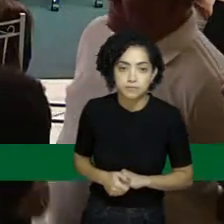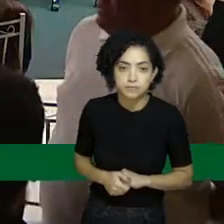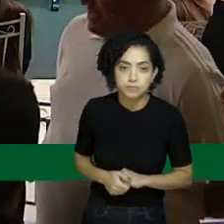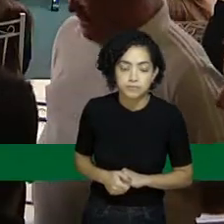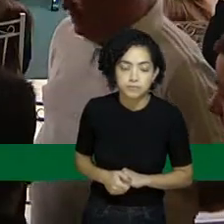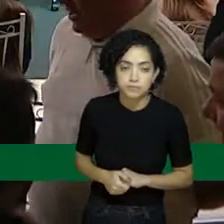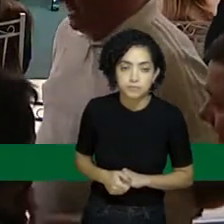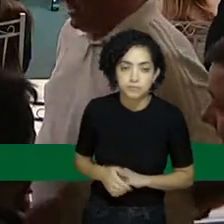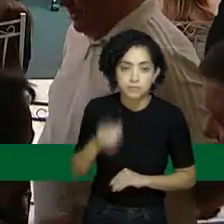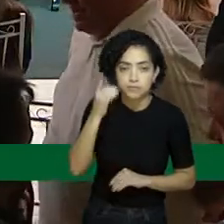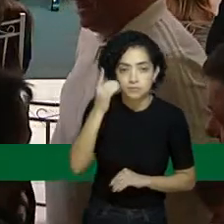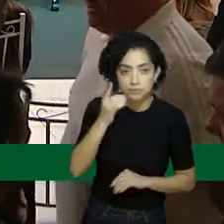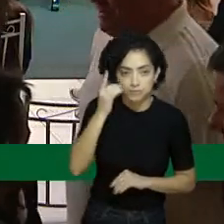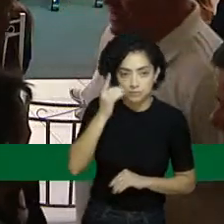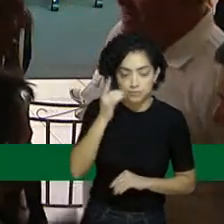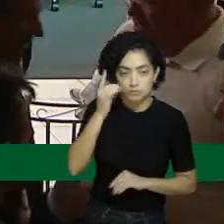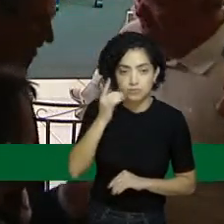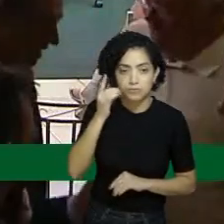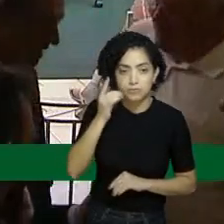Deputado Emerson Stein.